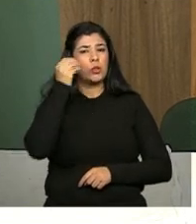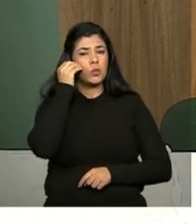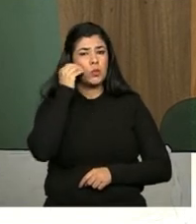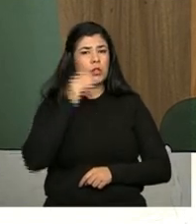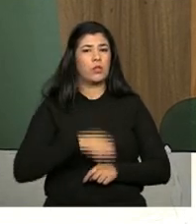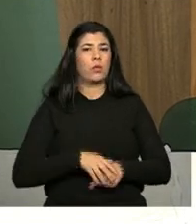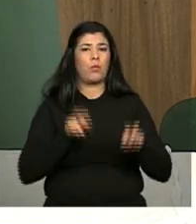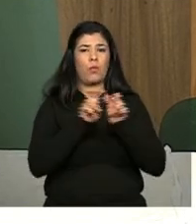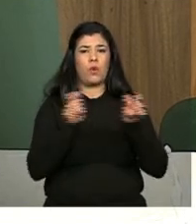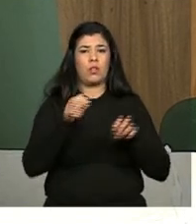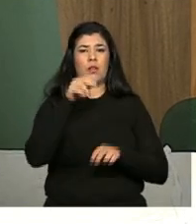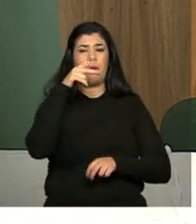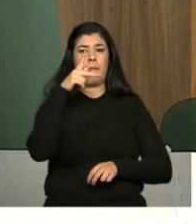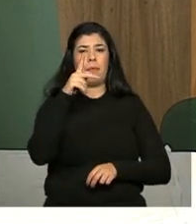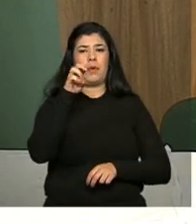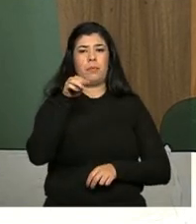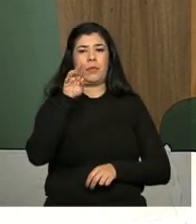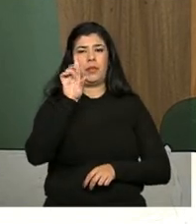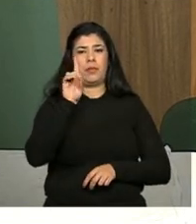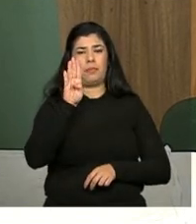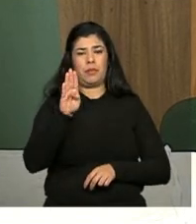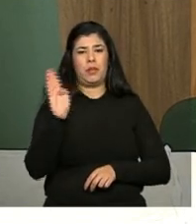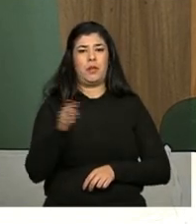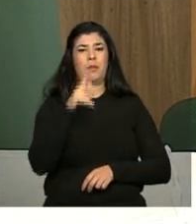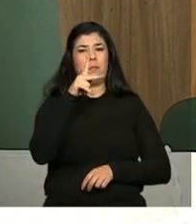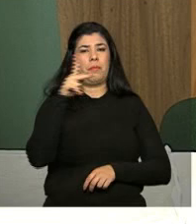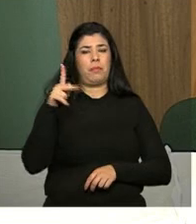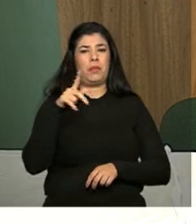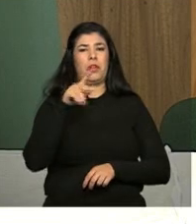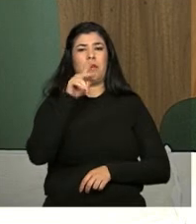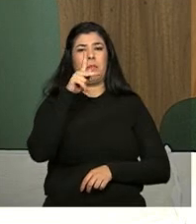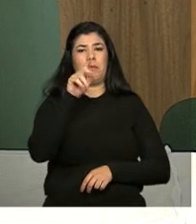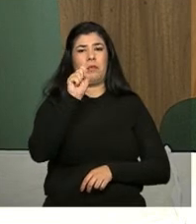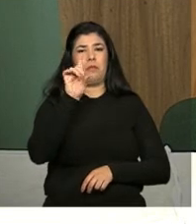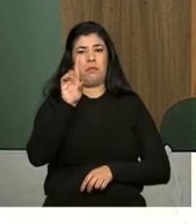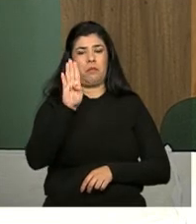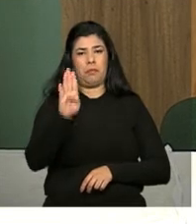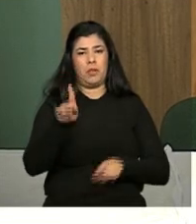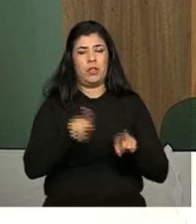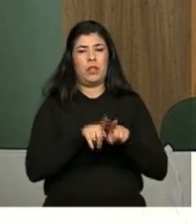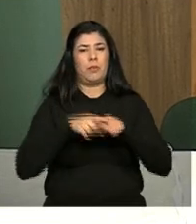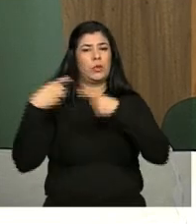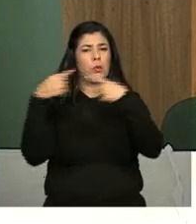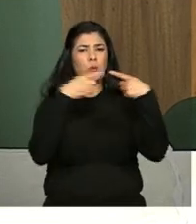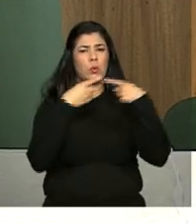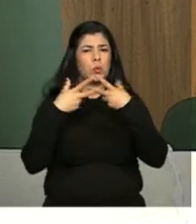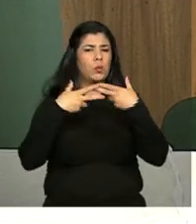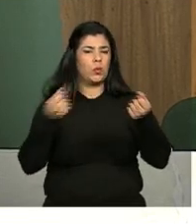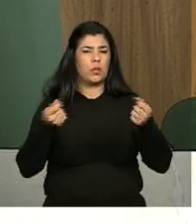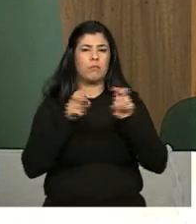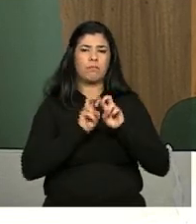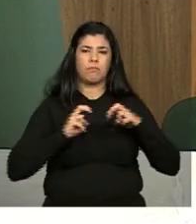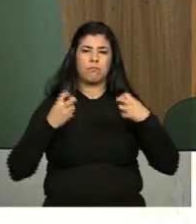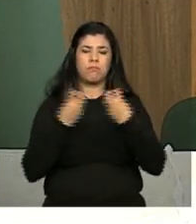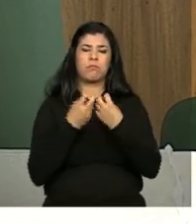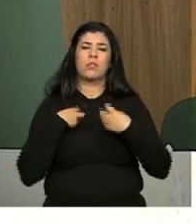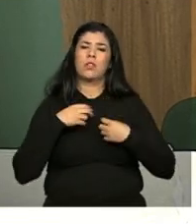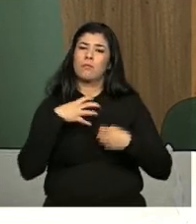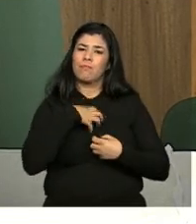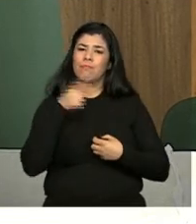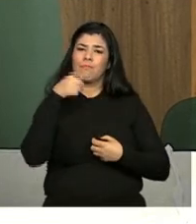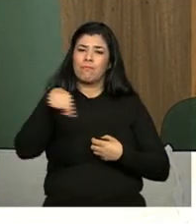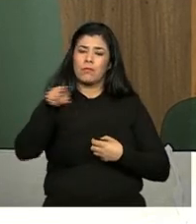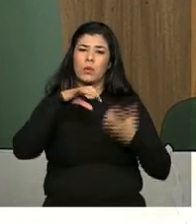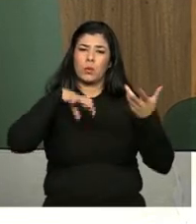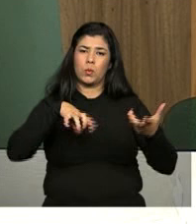tive com a bancada do PSD do PP Divino Colégio direito e do senado da câmara discute das medidas e eu tenho sentido uma boa receptividade